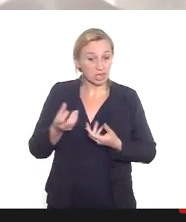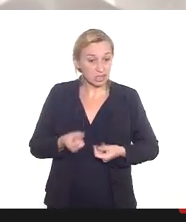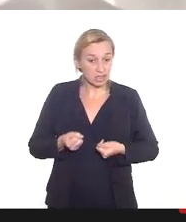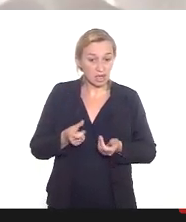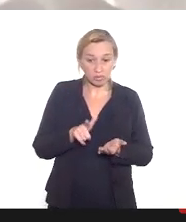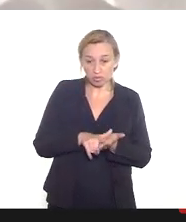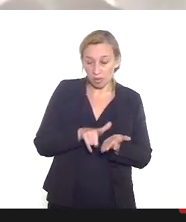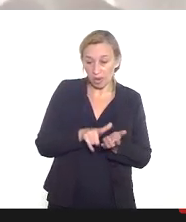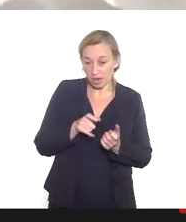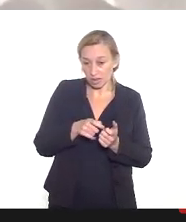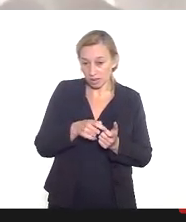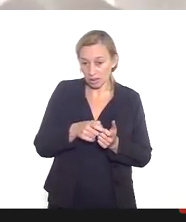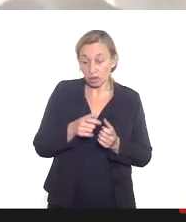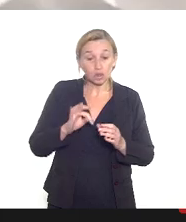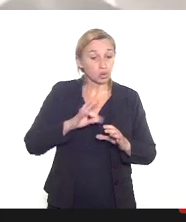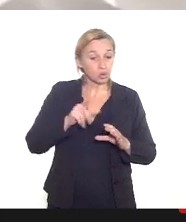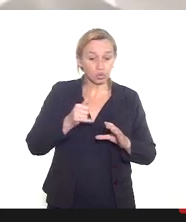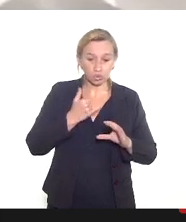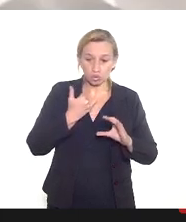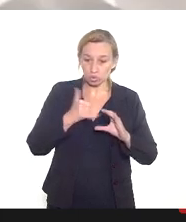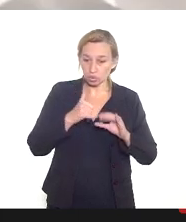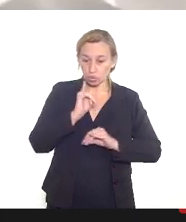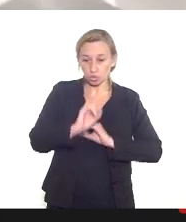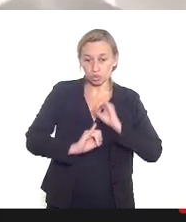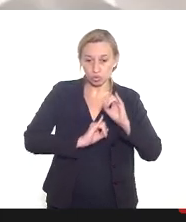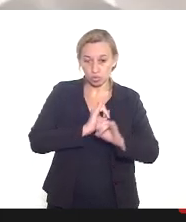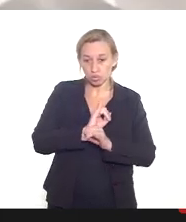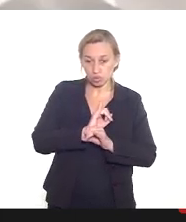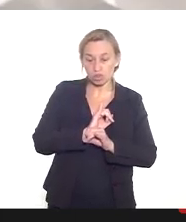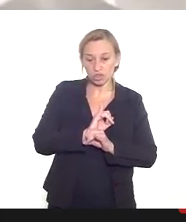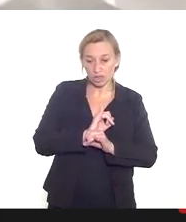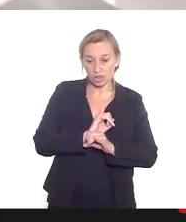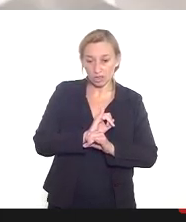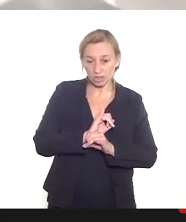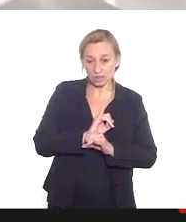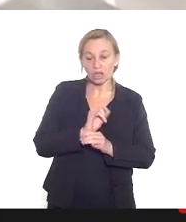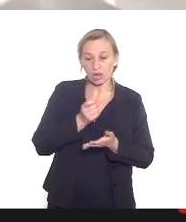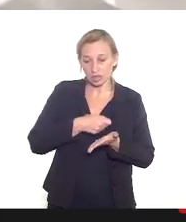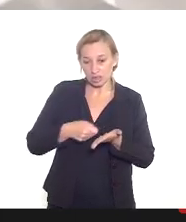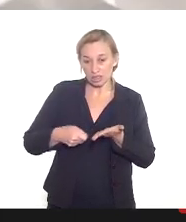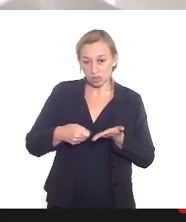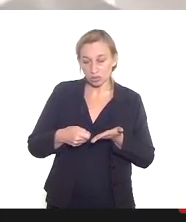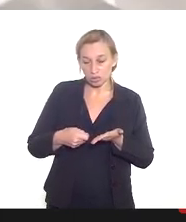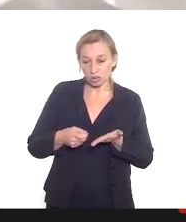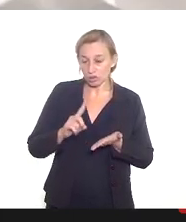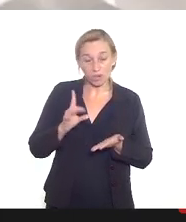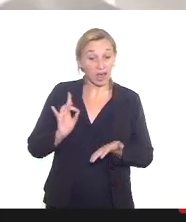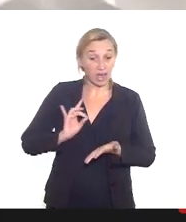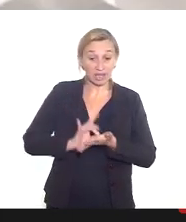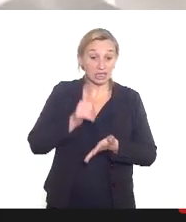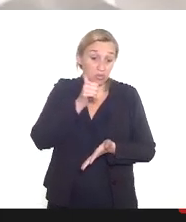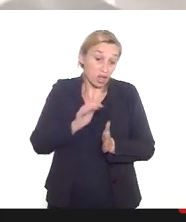as receitas os pedidos de laudo tudo via Zap com assinatura e se não é uma realidade das mulheres do